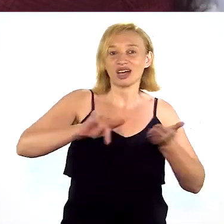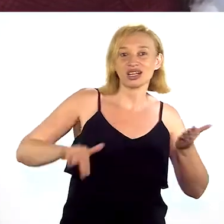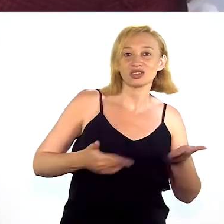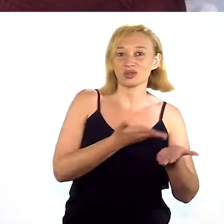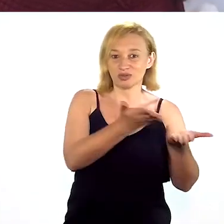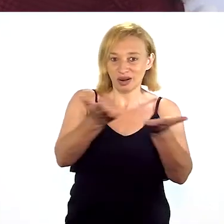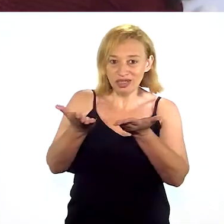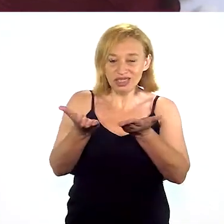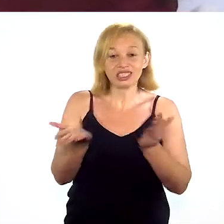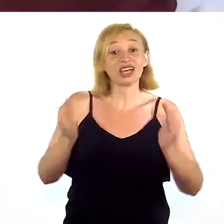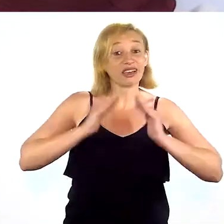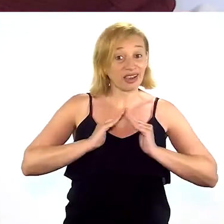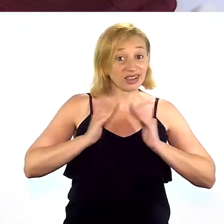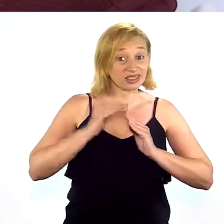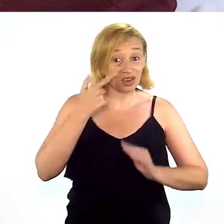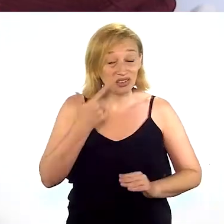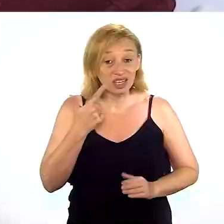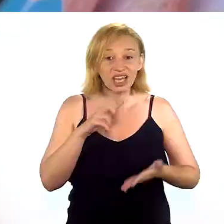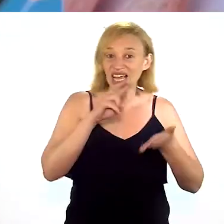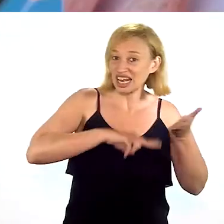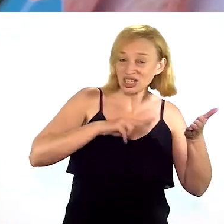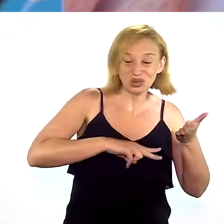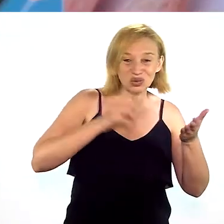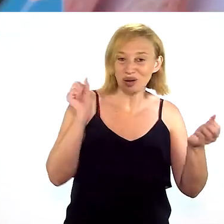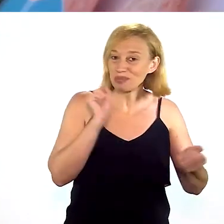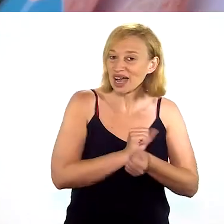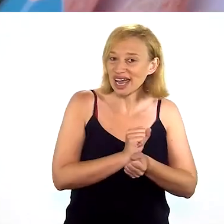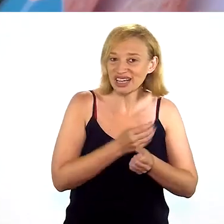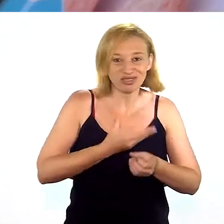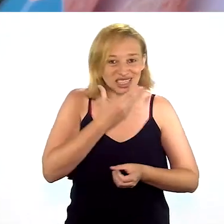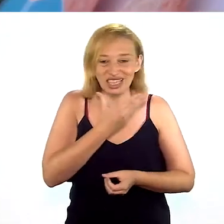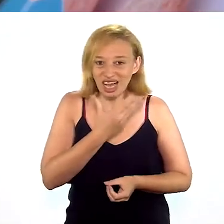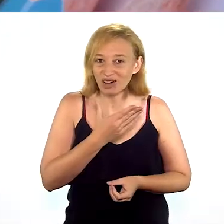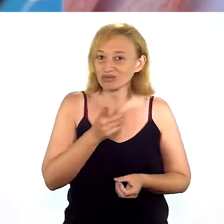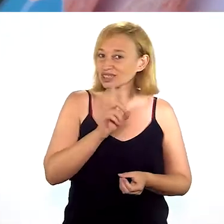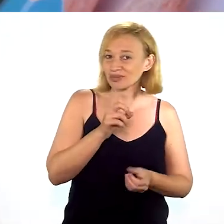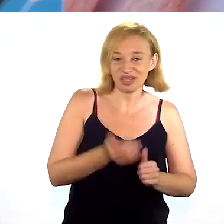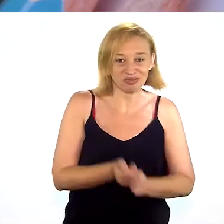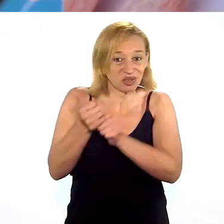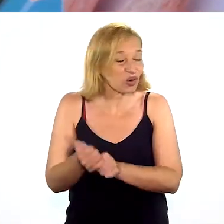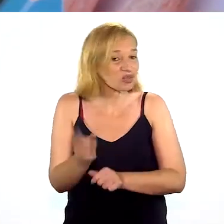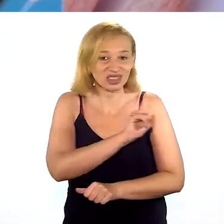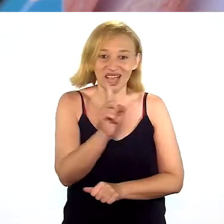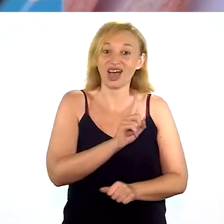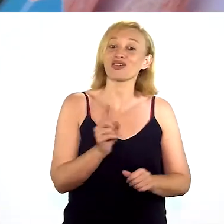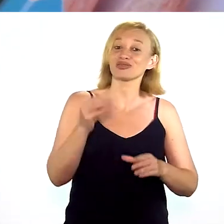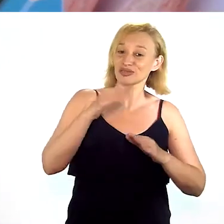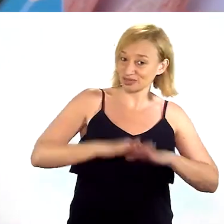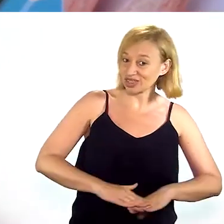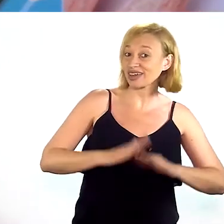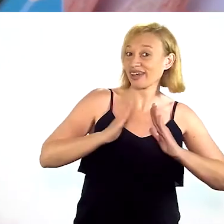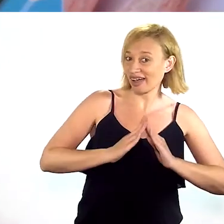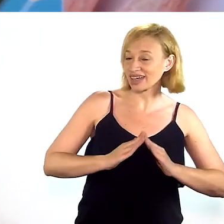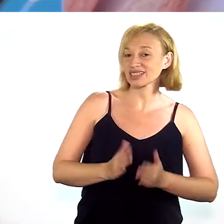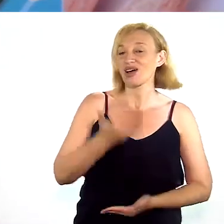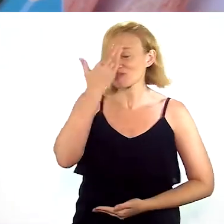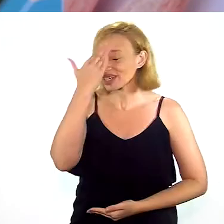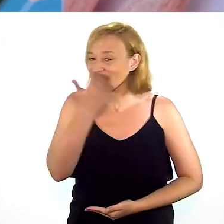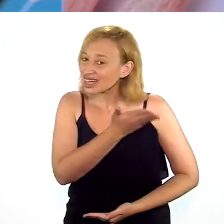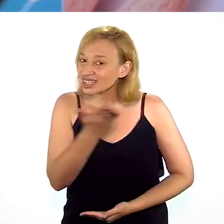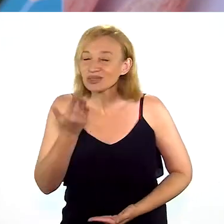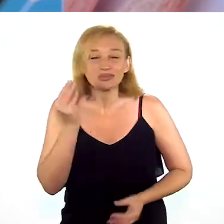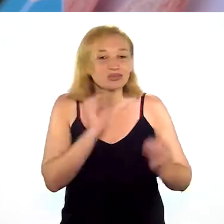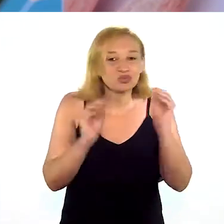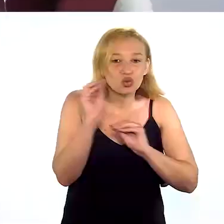O Educação trazendo um monte de coisas para você que está em casa, ó. Leitura não vai faltar nesse Natal e nesse Ano Novo. Fique